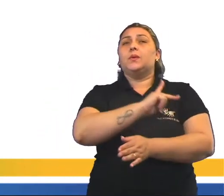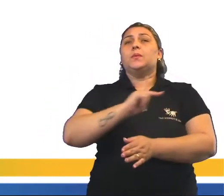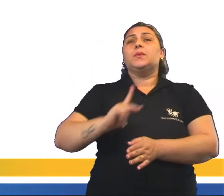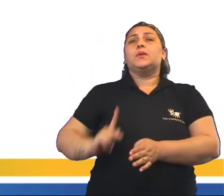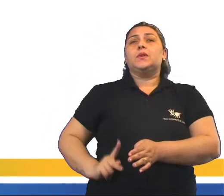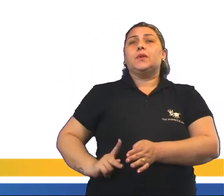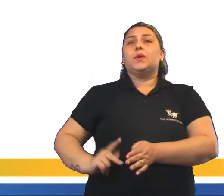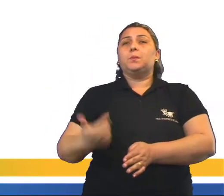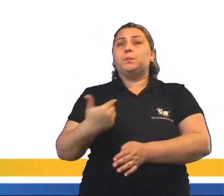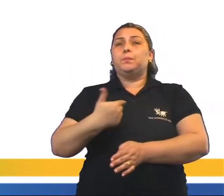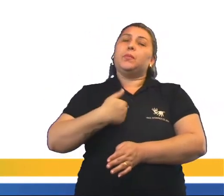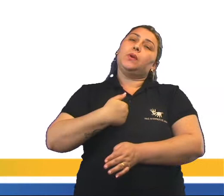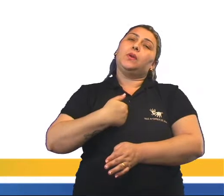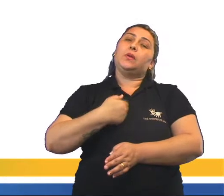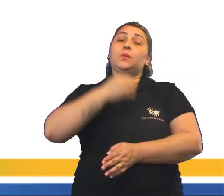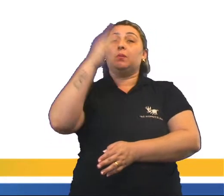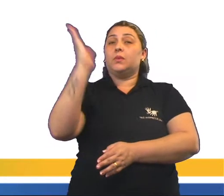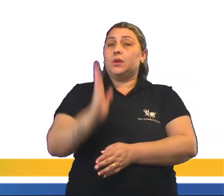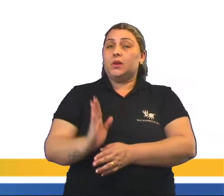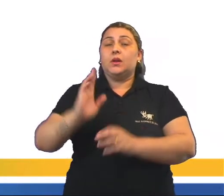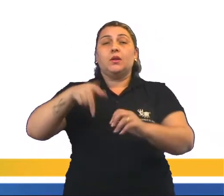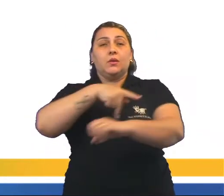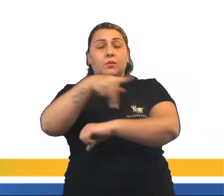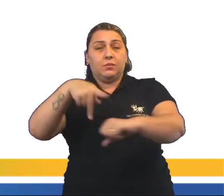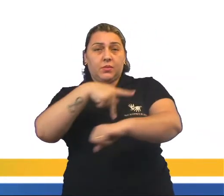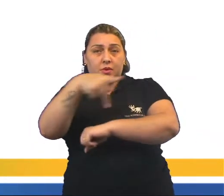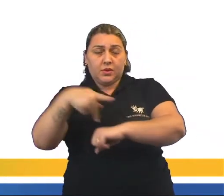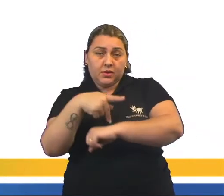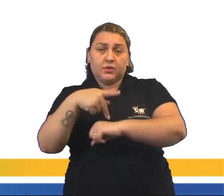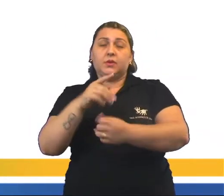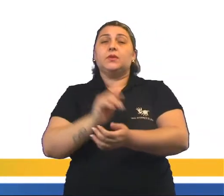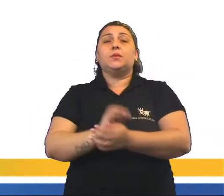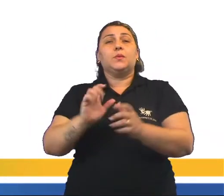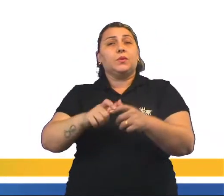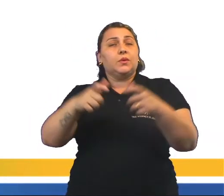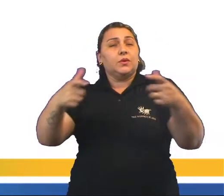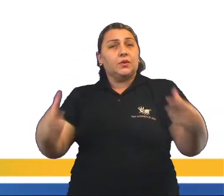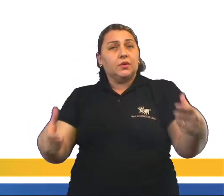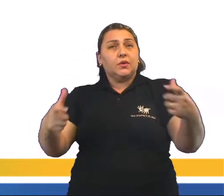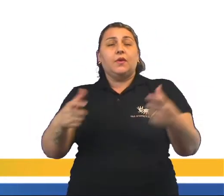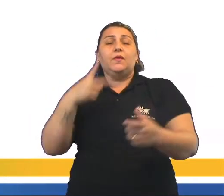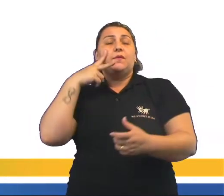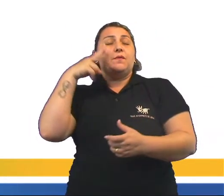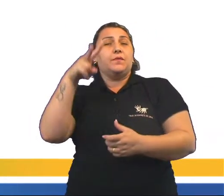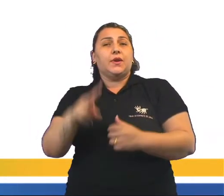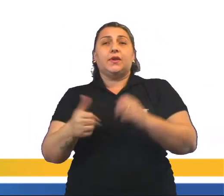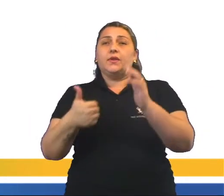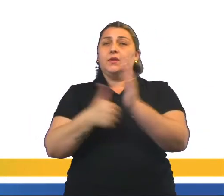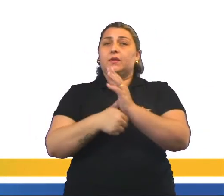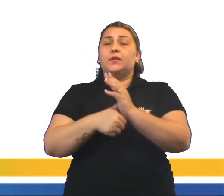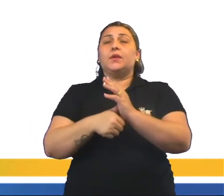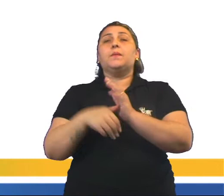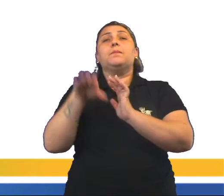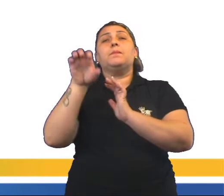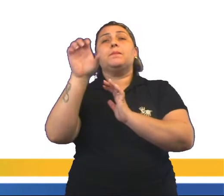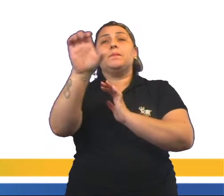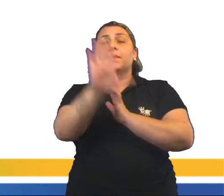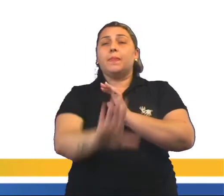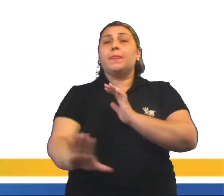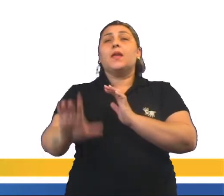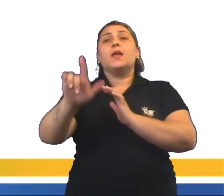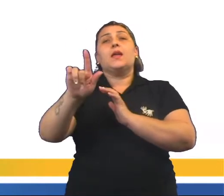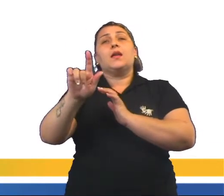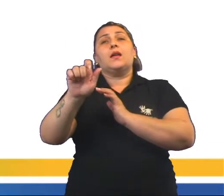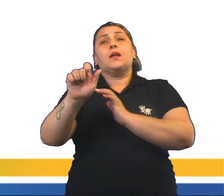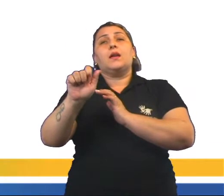Getúlio Vargas. Como o Brasil é um país dessas grandes dimensões, é possível verificar a identidade regional. Os gaúchos